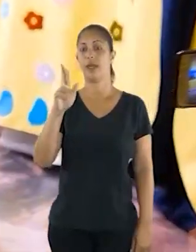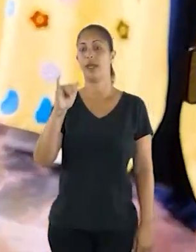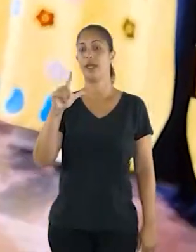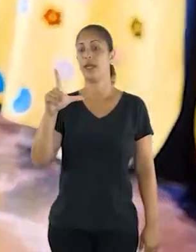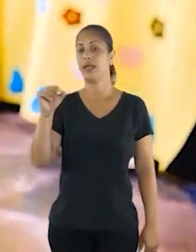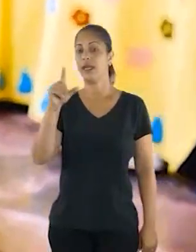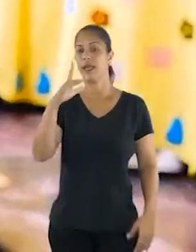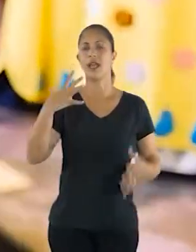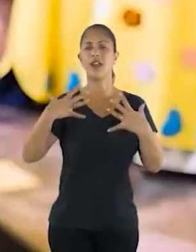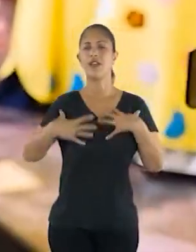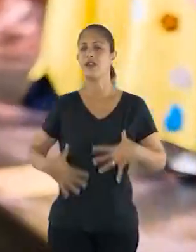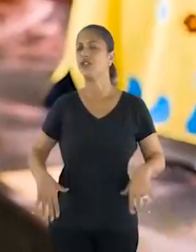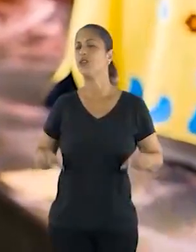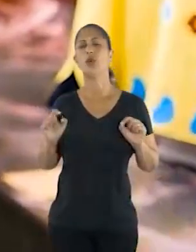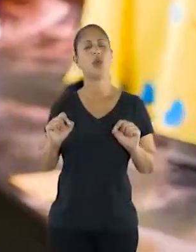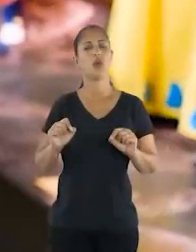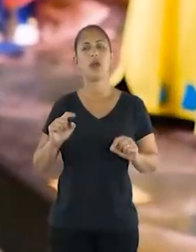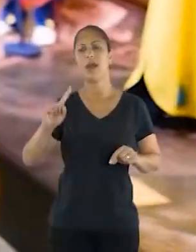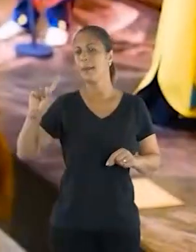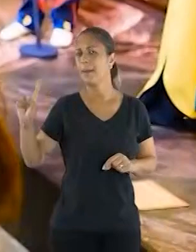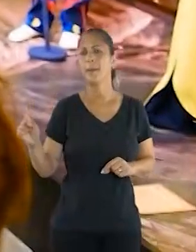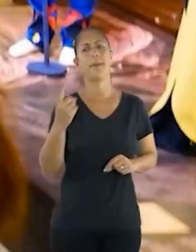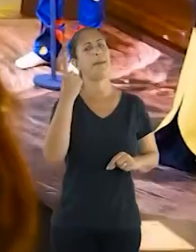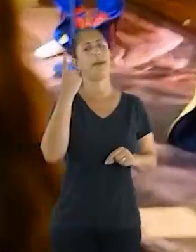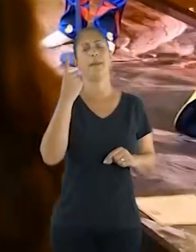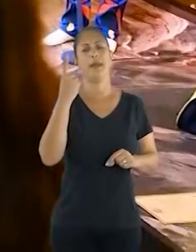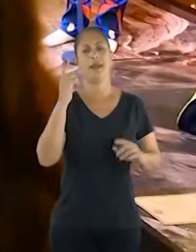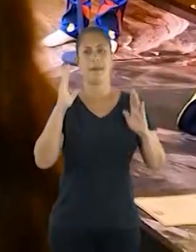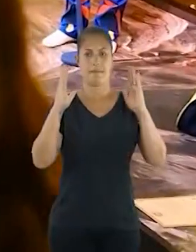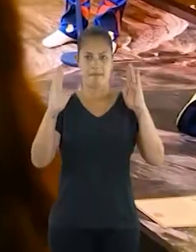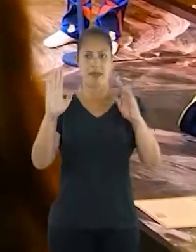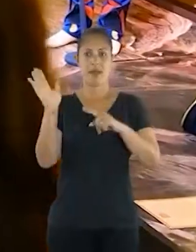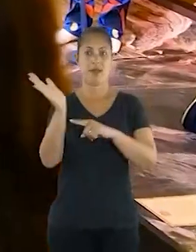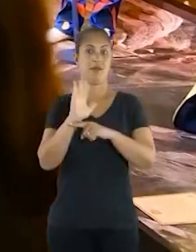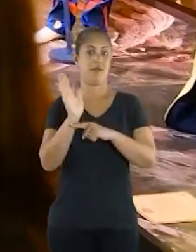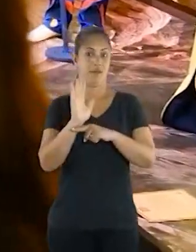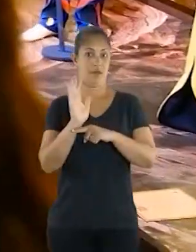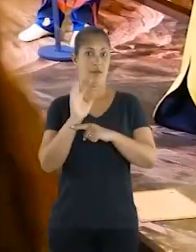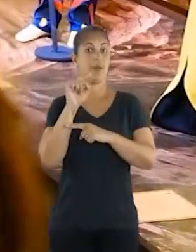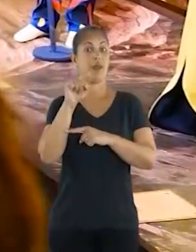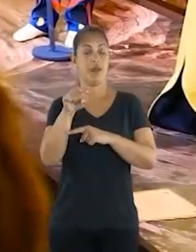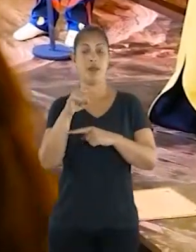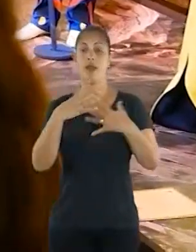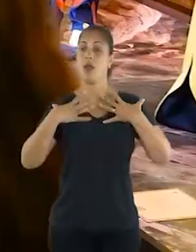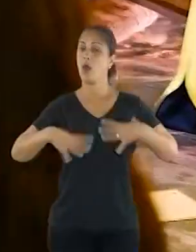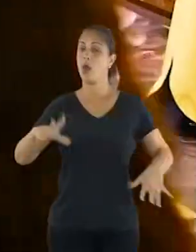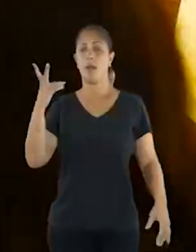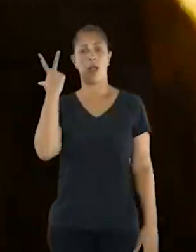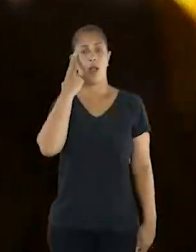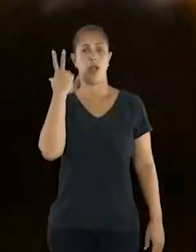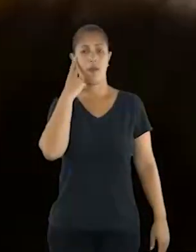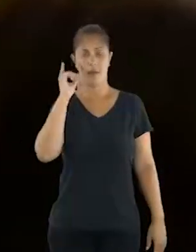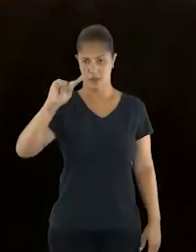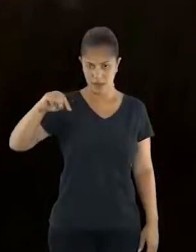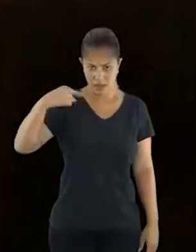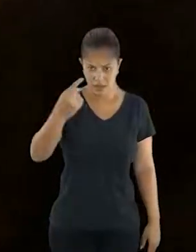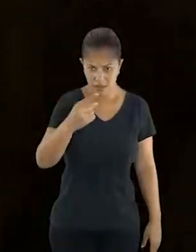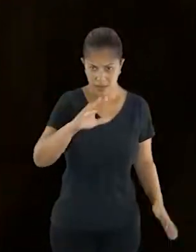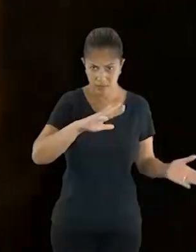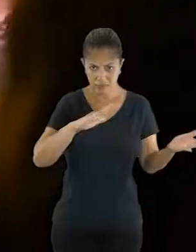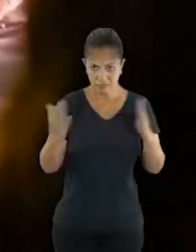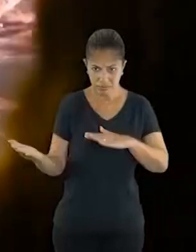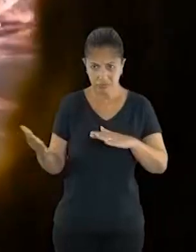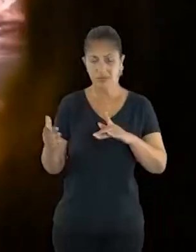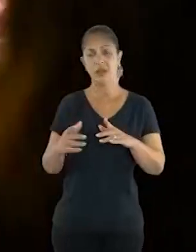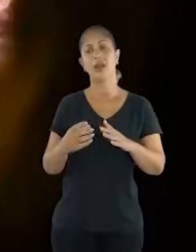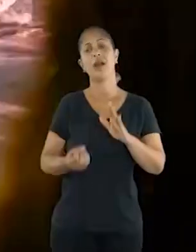ele está vestido... Porque na primeira parte do filme, o João Grilo aparece com uma roupa comum. Depois que eles morrem, ele